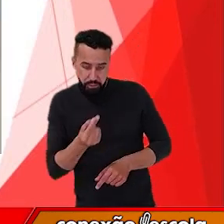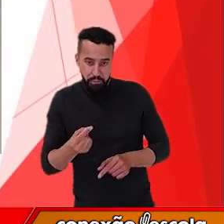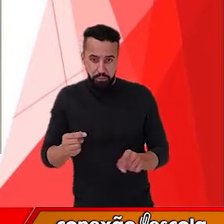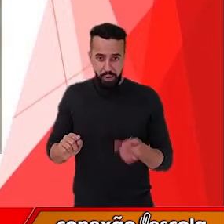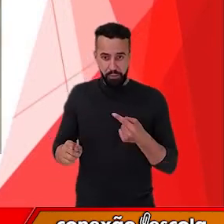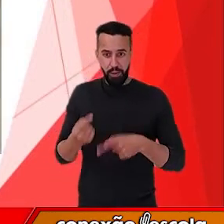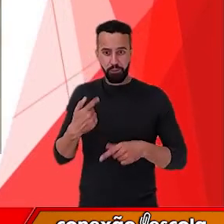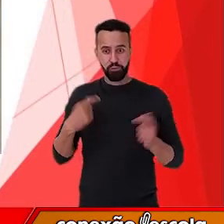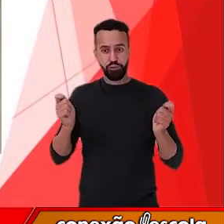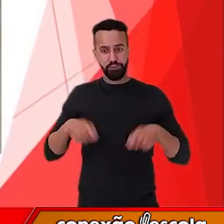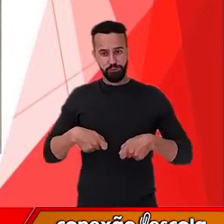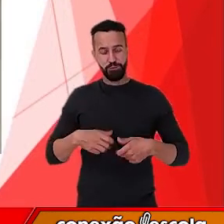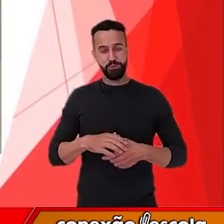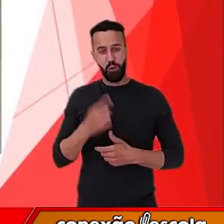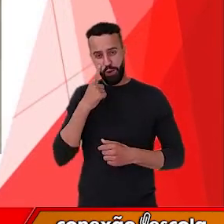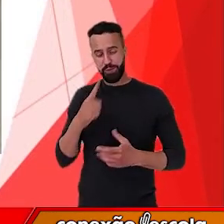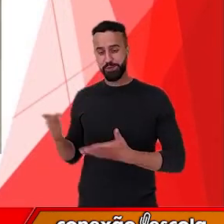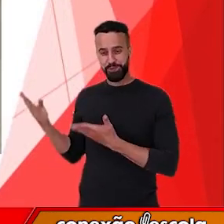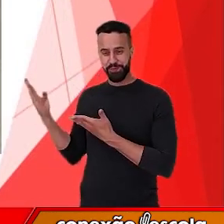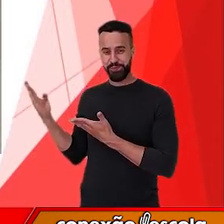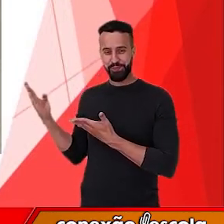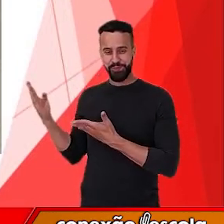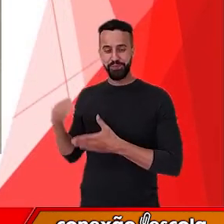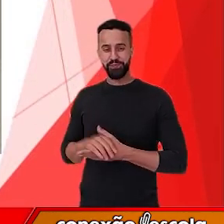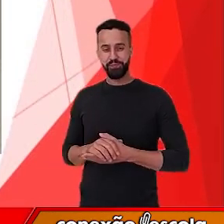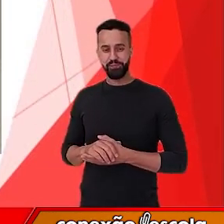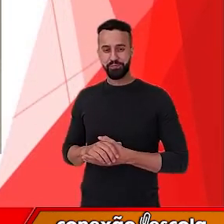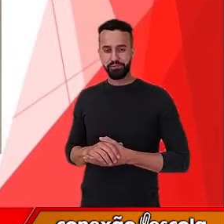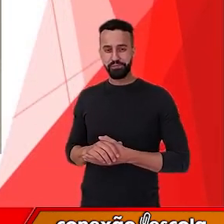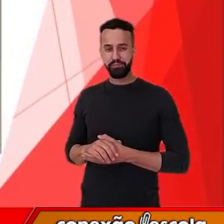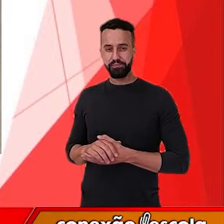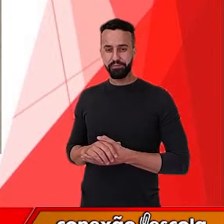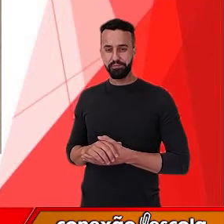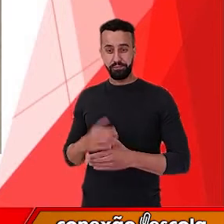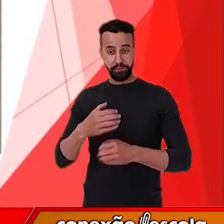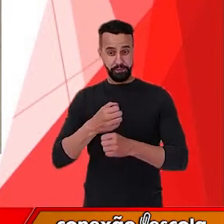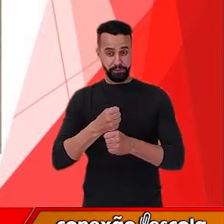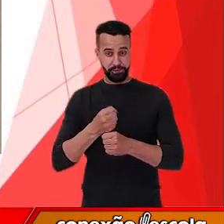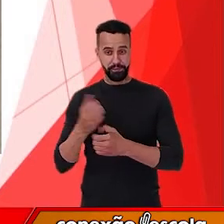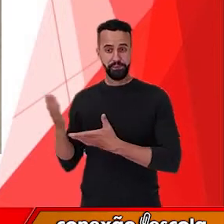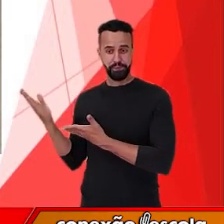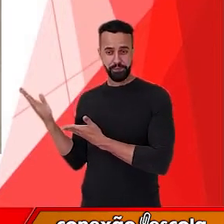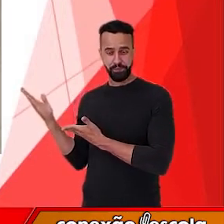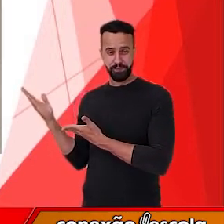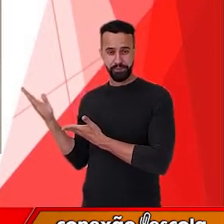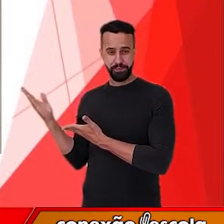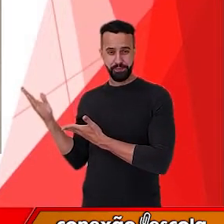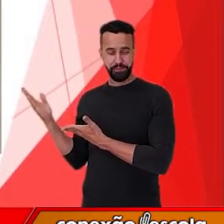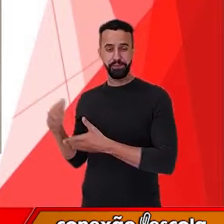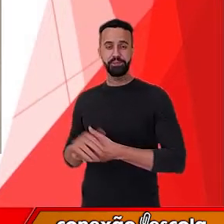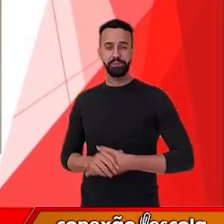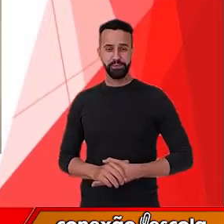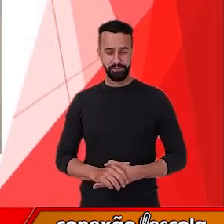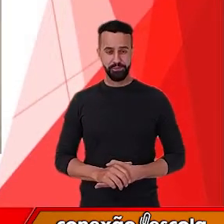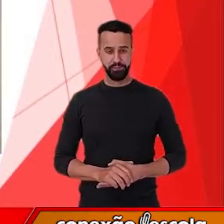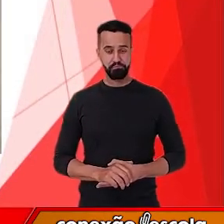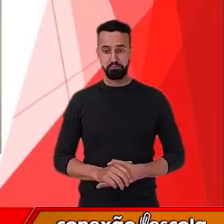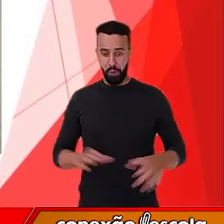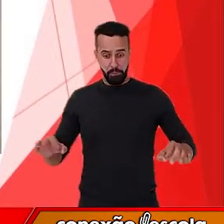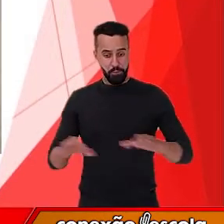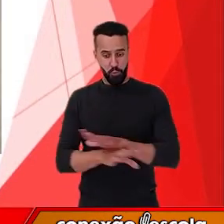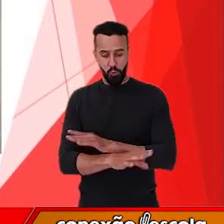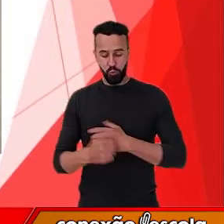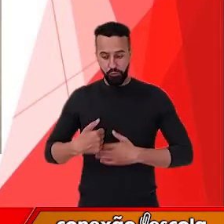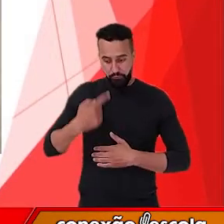demais. Lá vamos nós. Eu vou juntar as varetas e vou soltar todas elas.